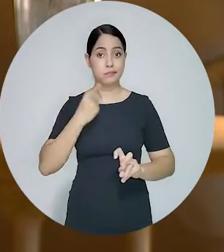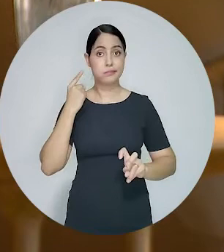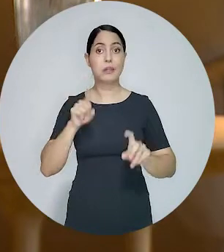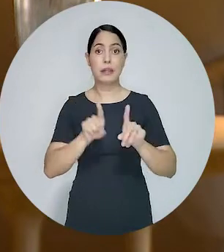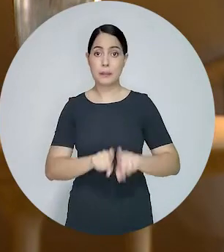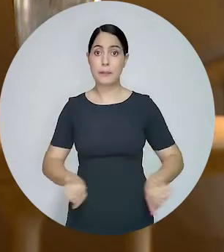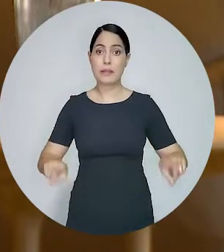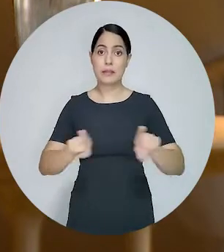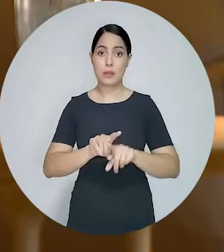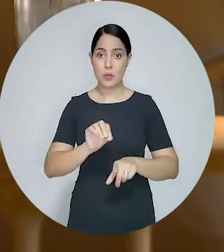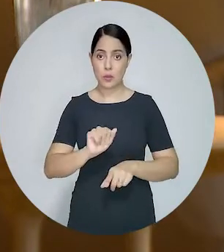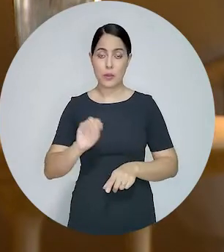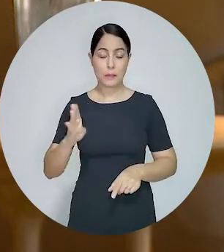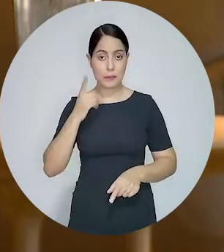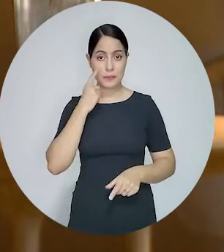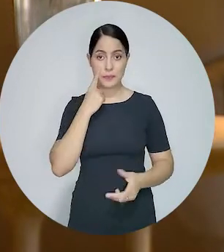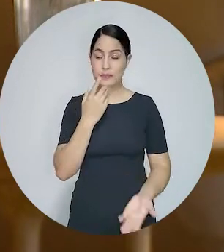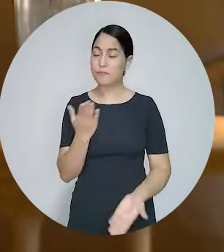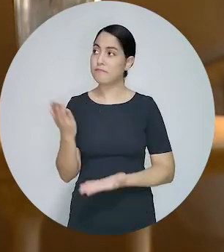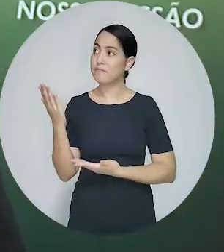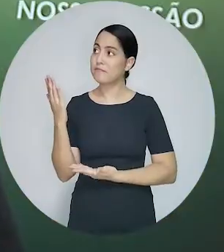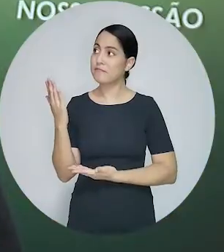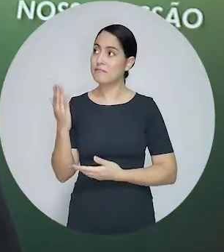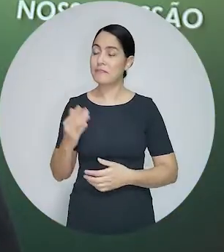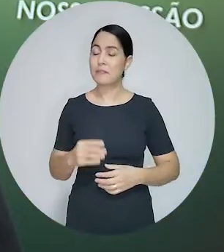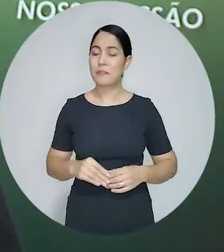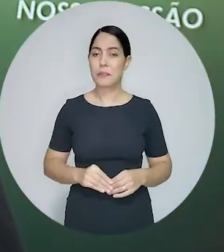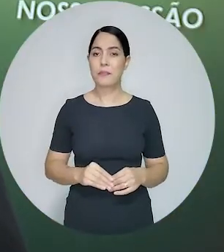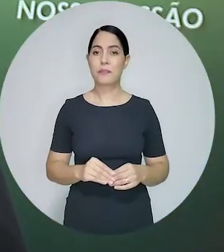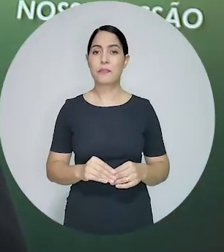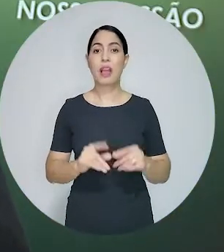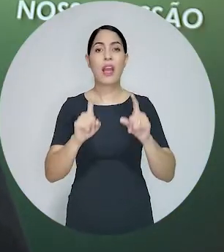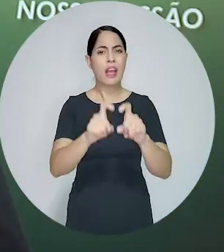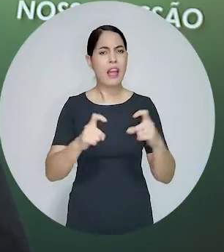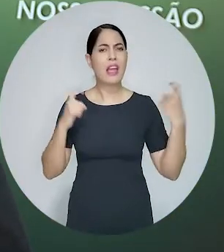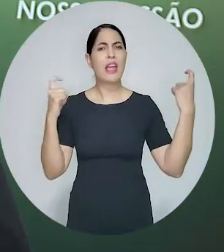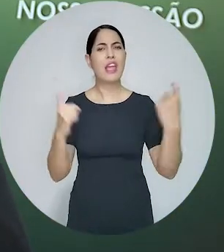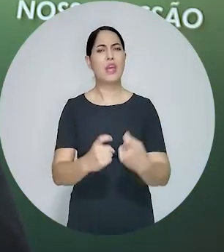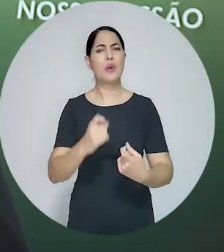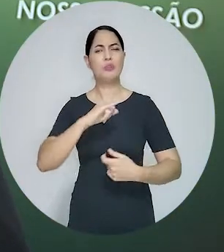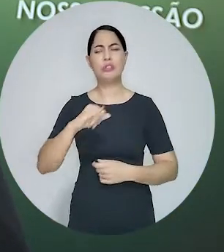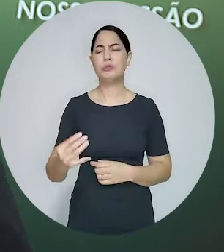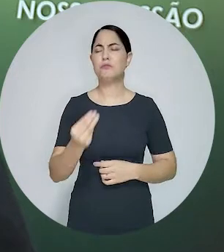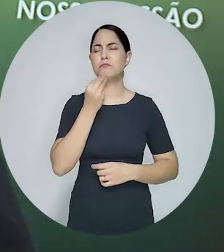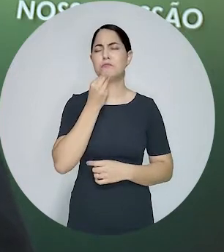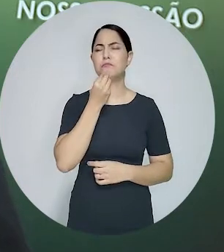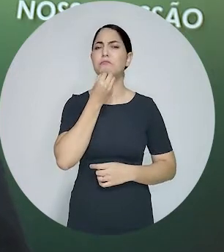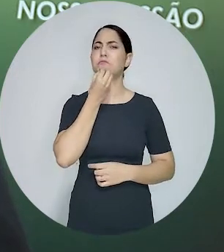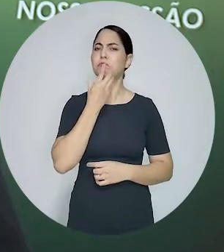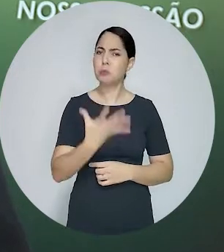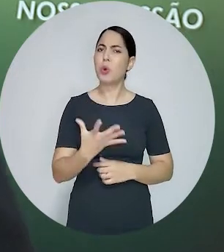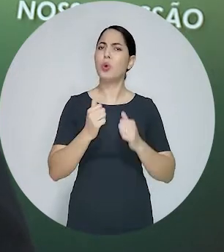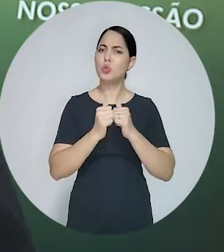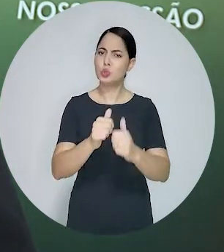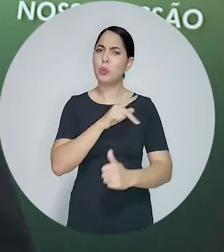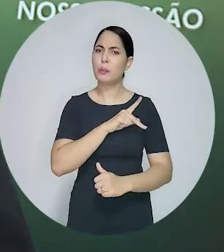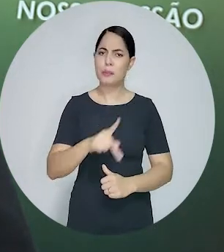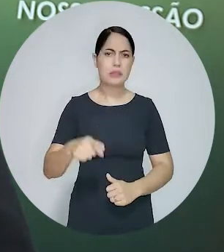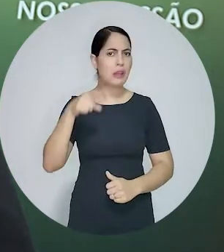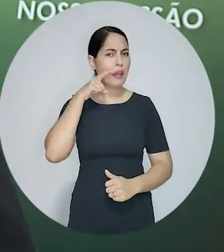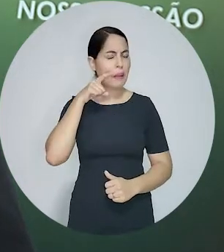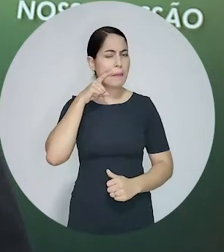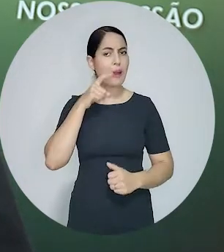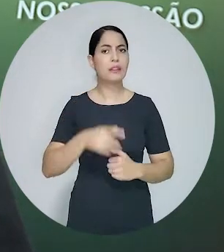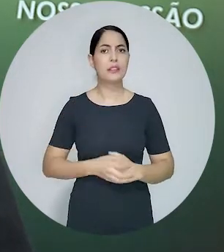com a Ordem dos Advogados do Brasil. Acompanhe. Em uma reunião muito proveitosa com o nosso presidente Beto Simonetti, no sentido